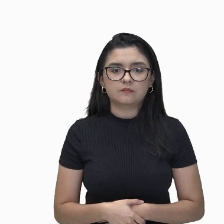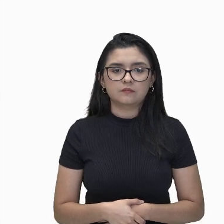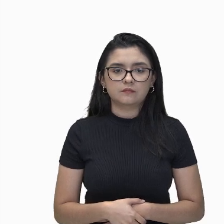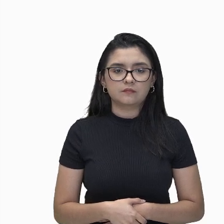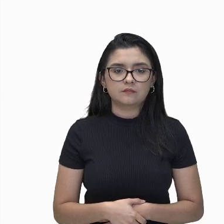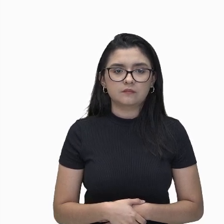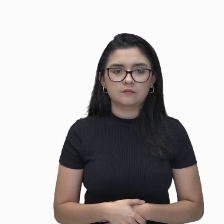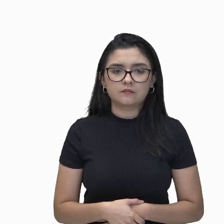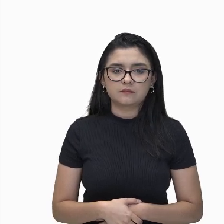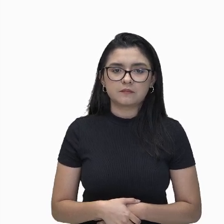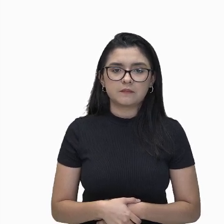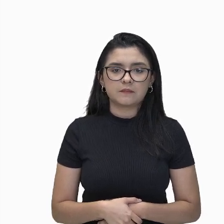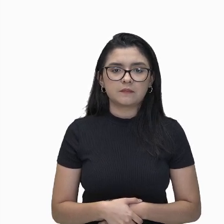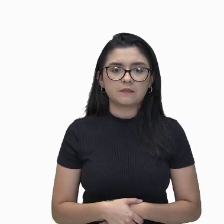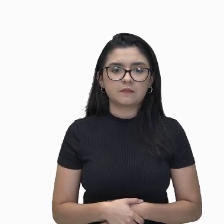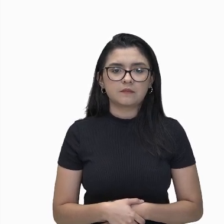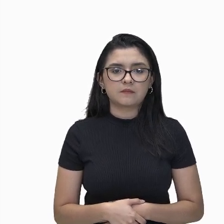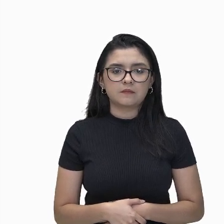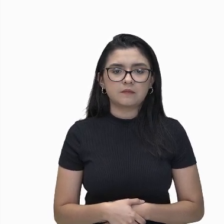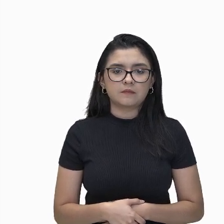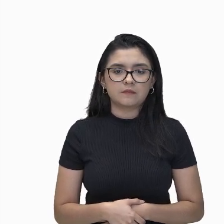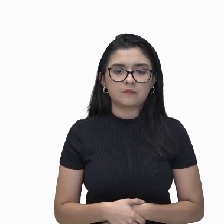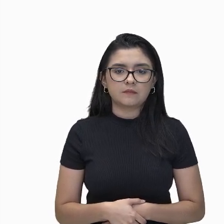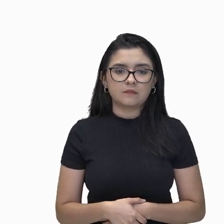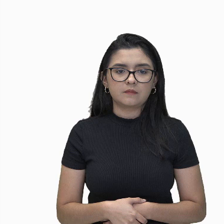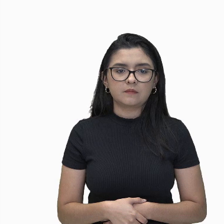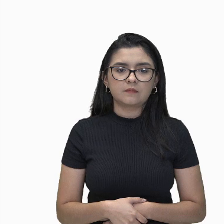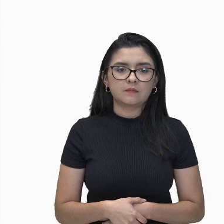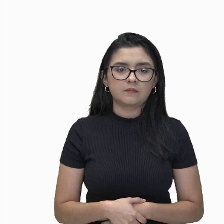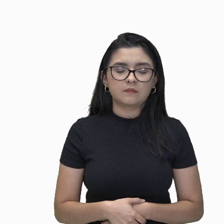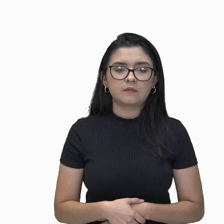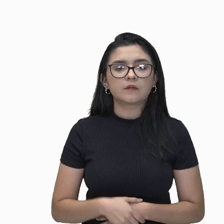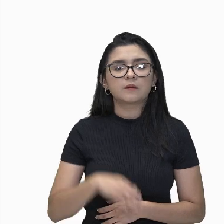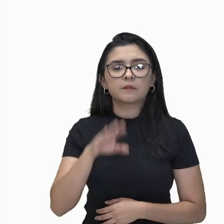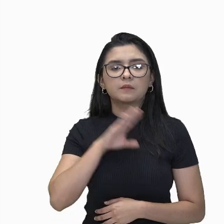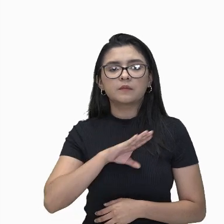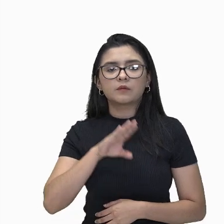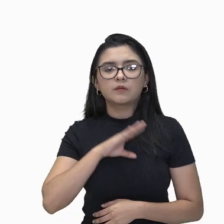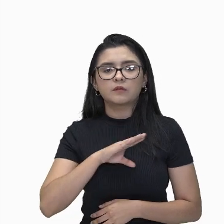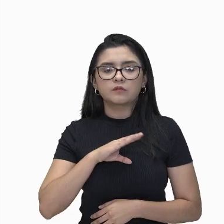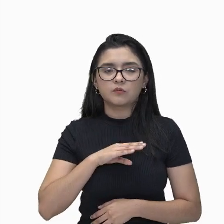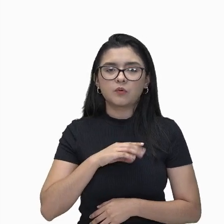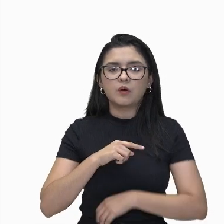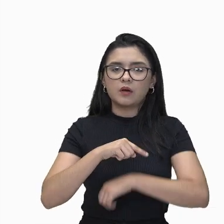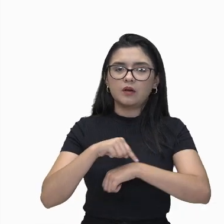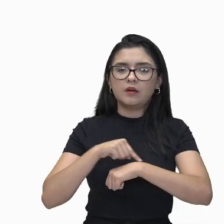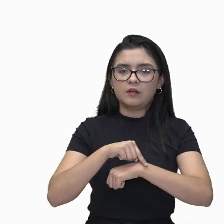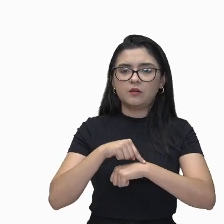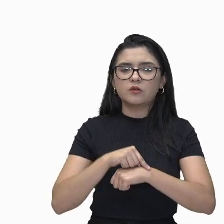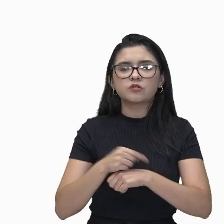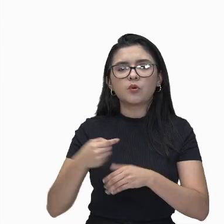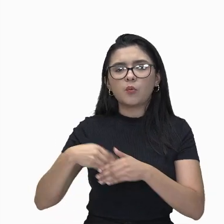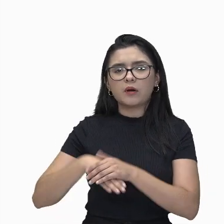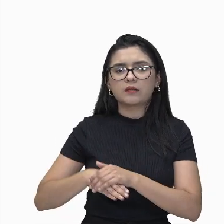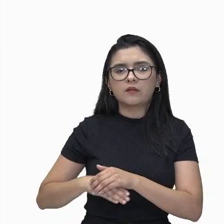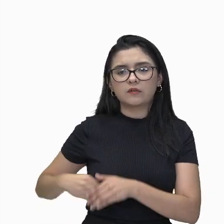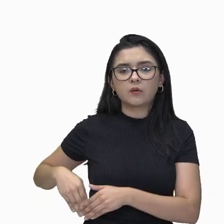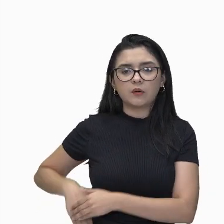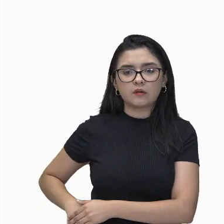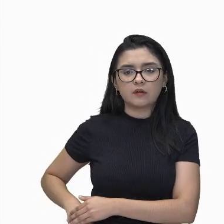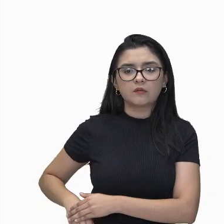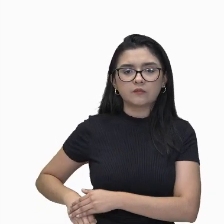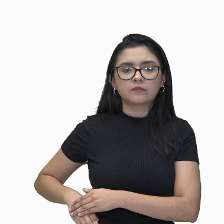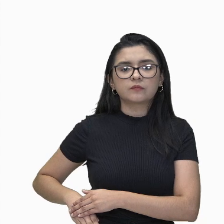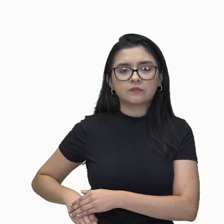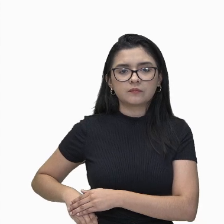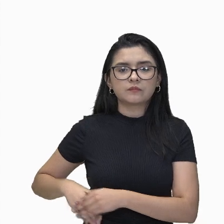del del n em portugu relógio de bolso que se guarda no bolso é um dos